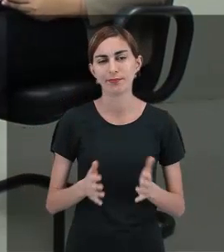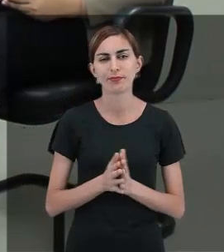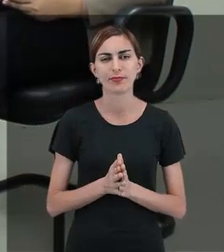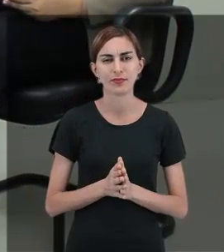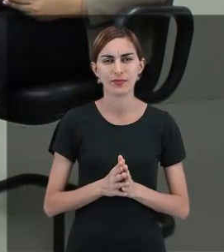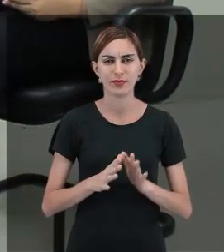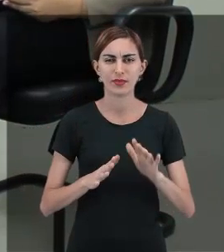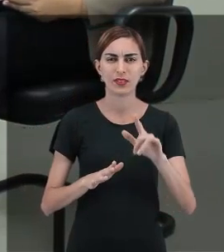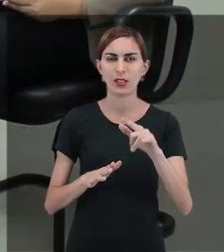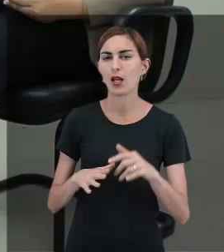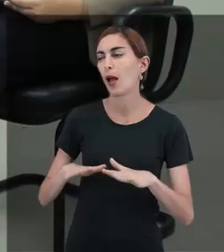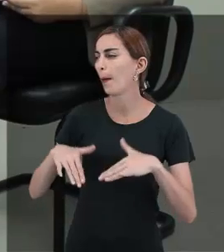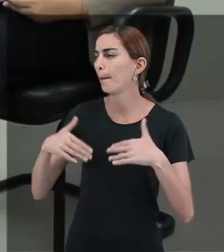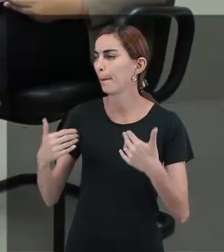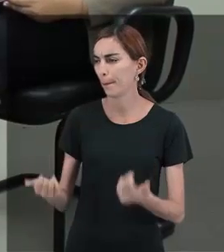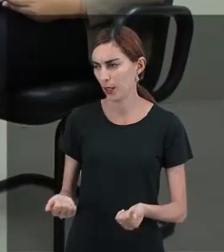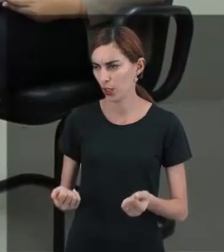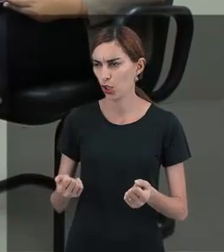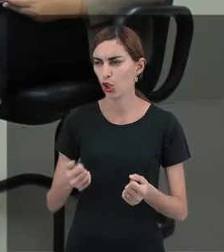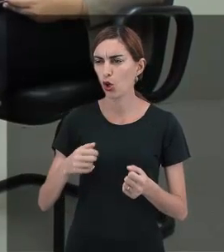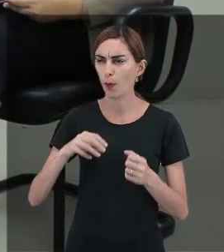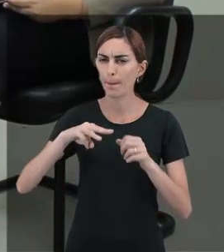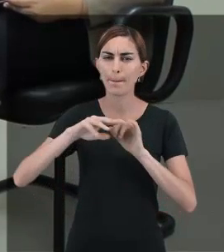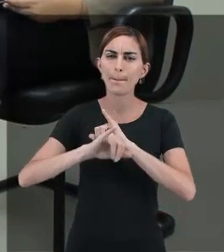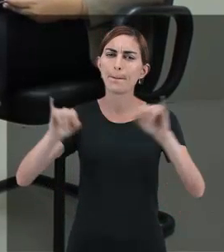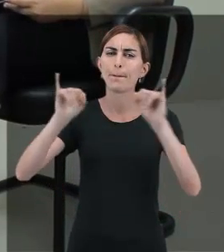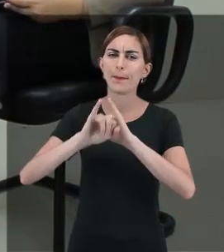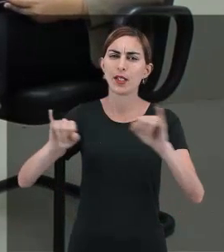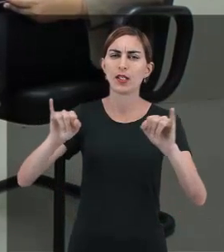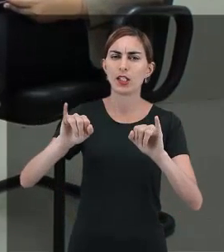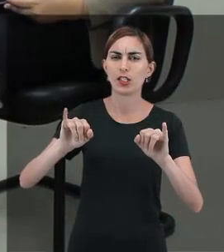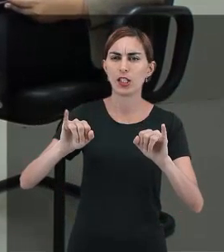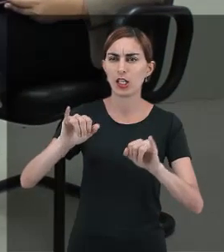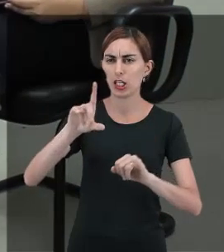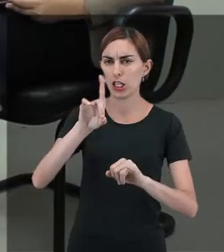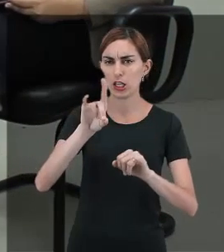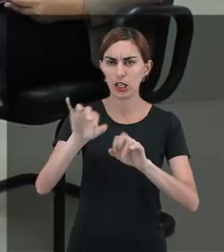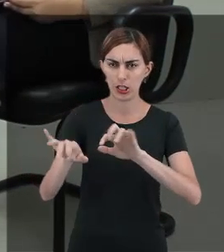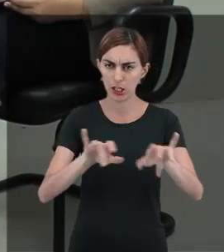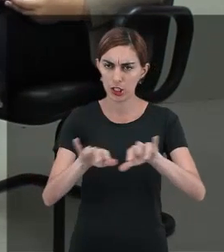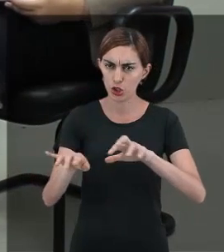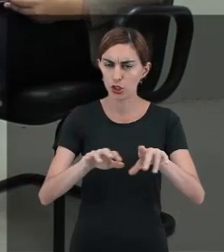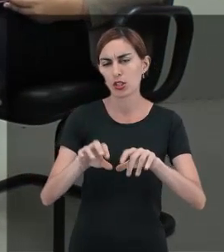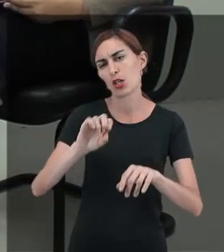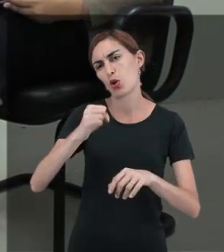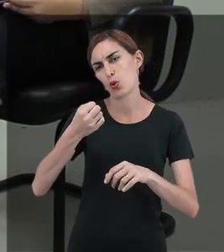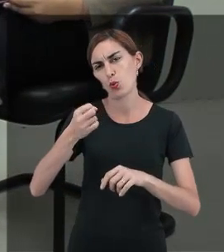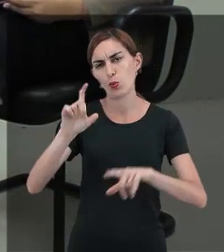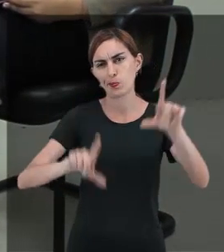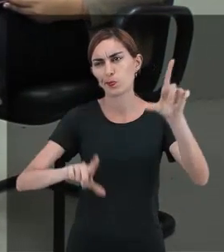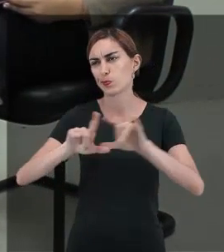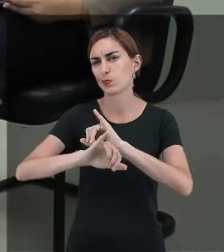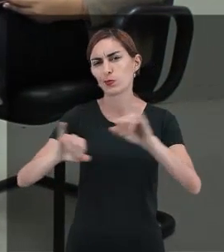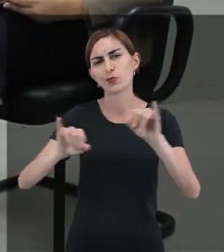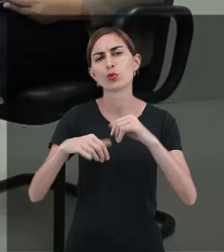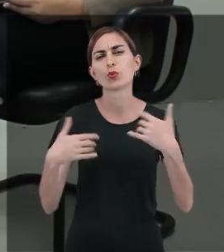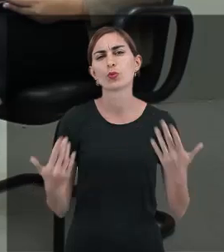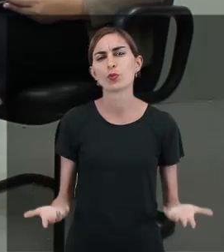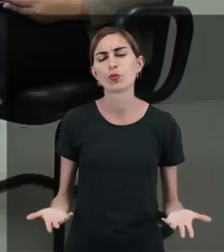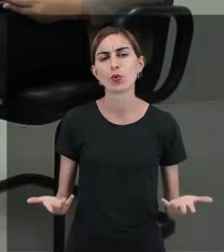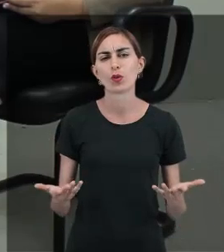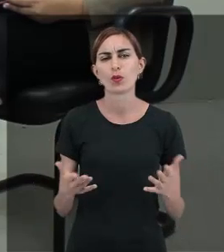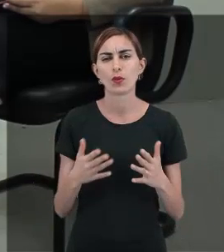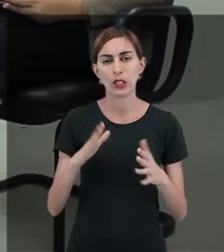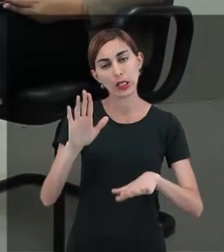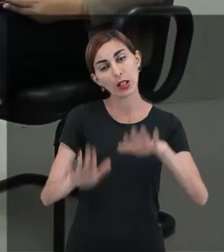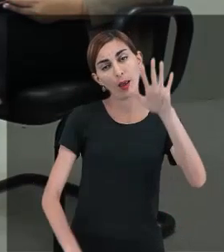a melhor mídia seria a mídia eletrônica ou a mídia digital hoje em dia, no tempo que a gente vive hoje? Vai depender do público. Depende muito do público, depende